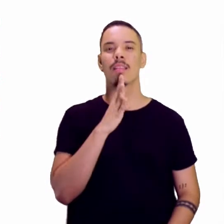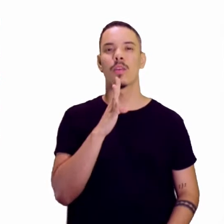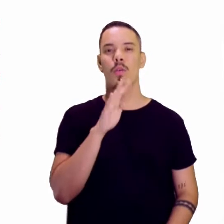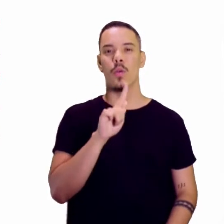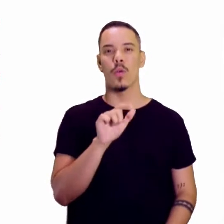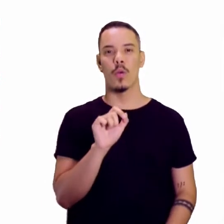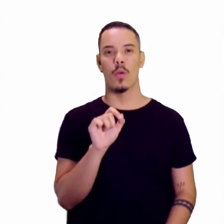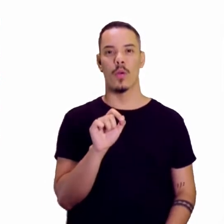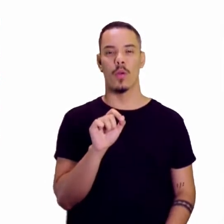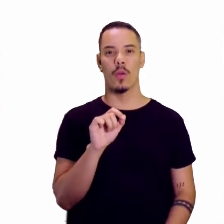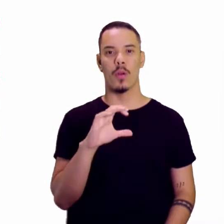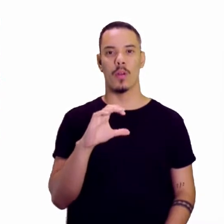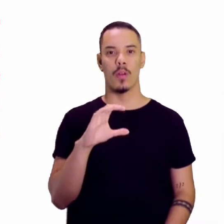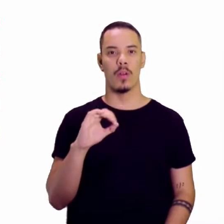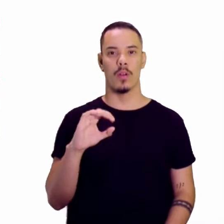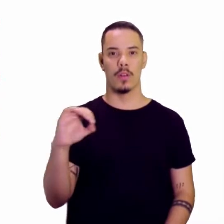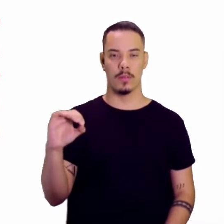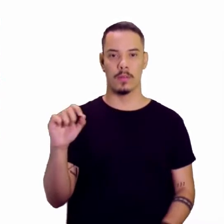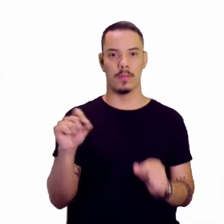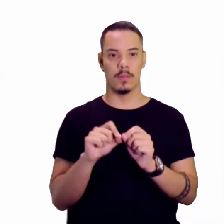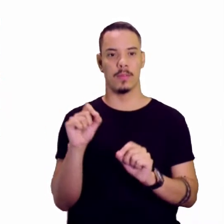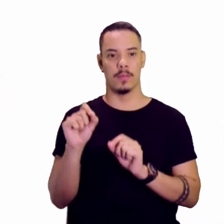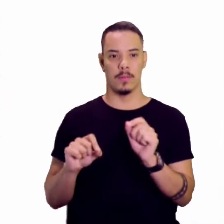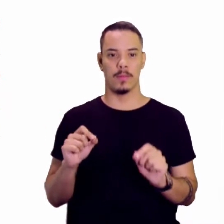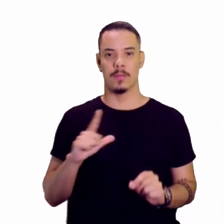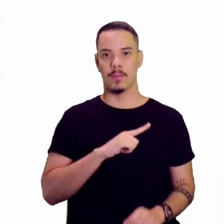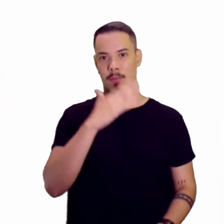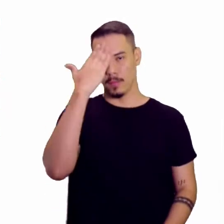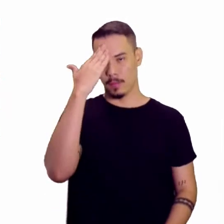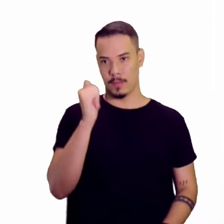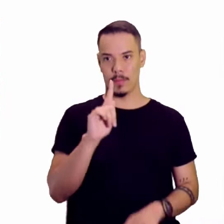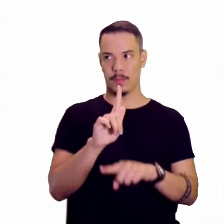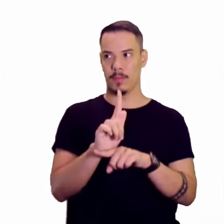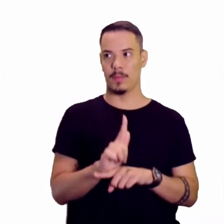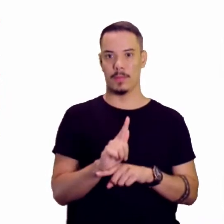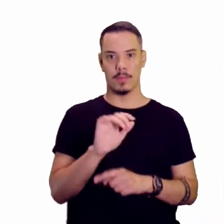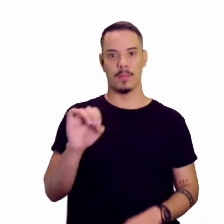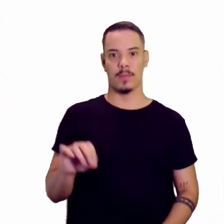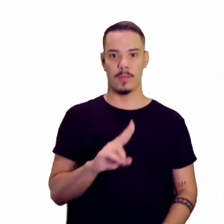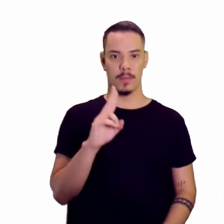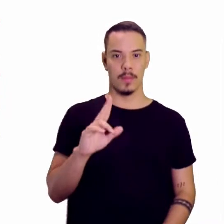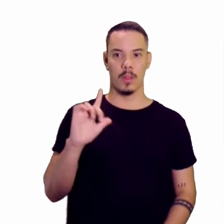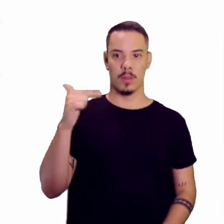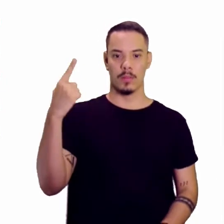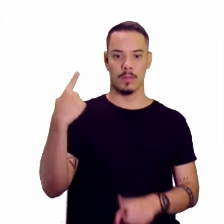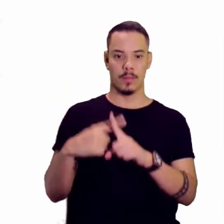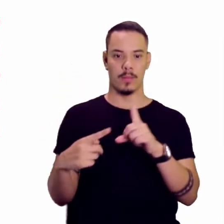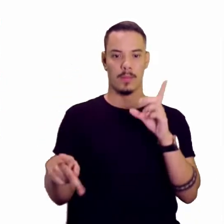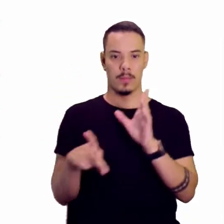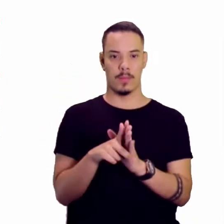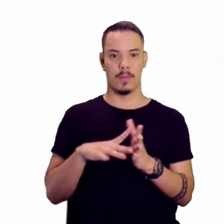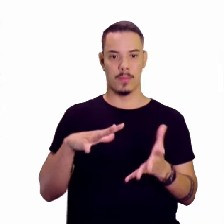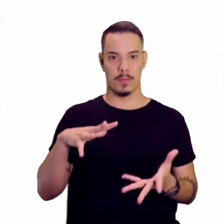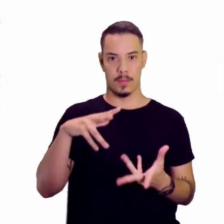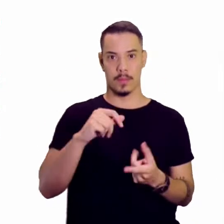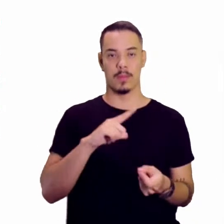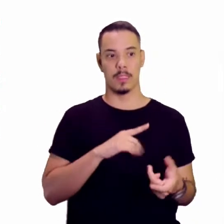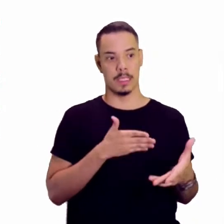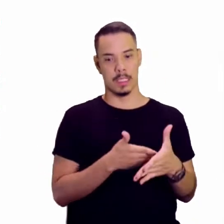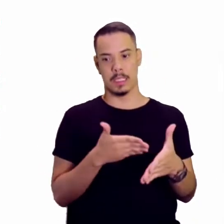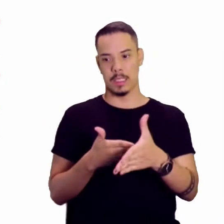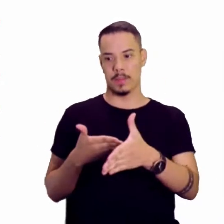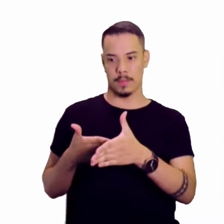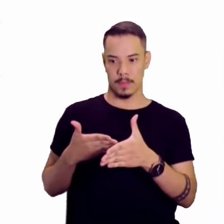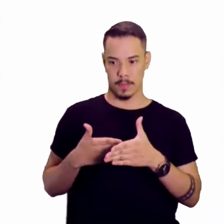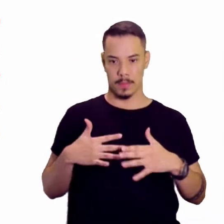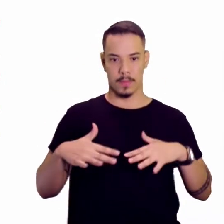muda de planeta, ele vai lá para um planeta com a gravidade, acho que 2 vezes ou 3 vezes maior que a da Terra, e ele fica com dificuldade de